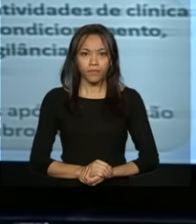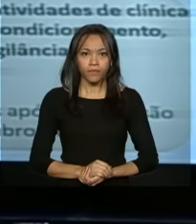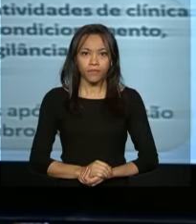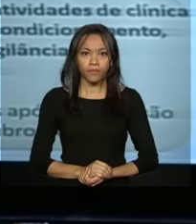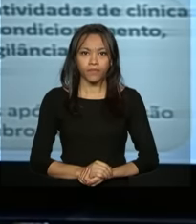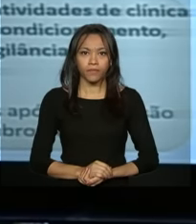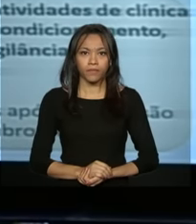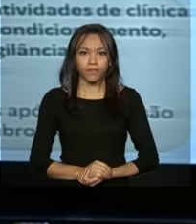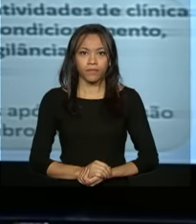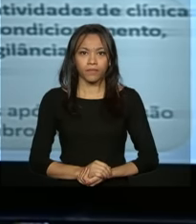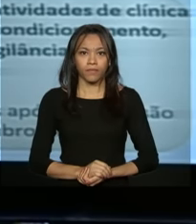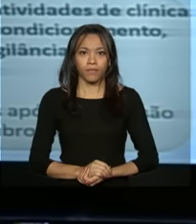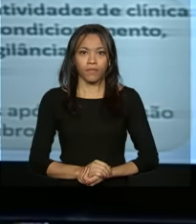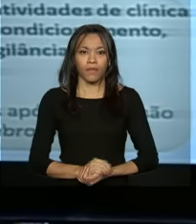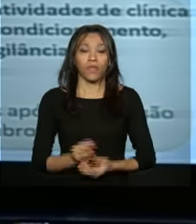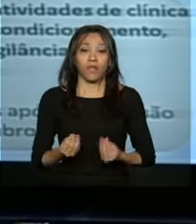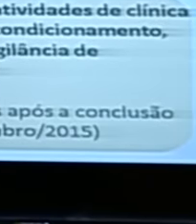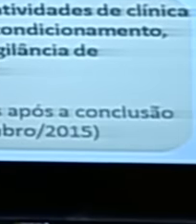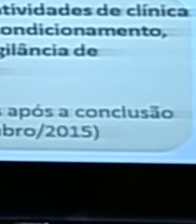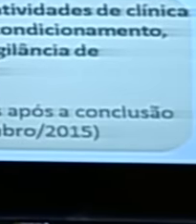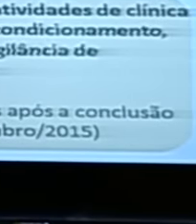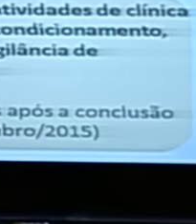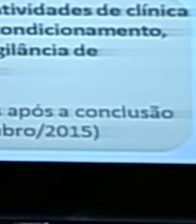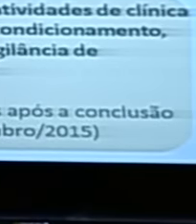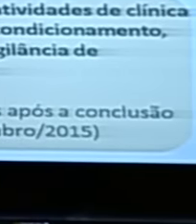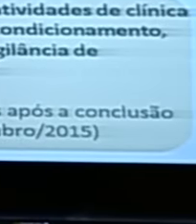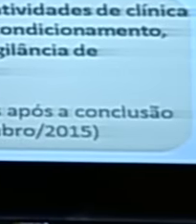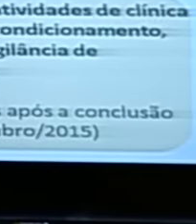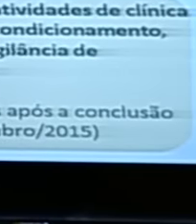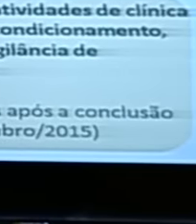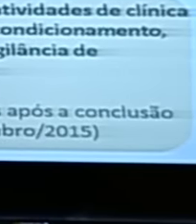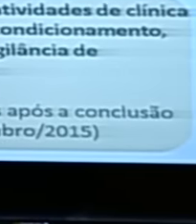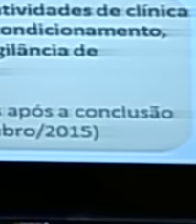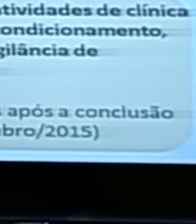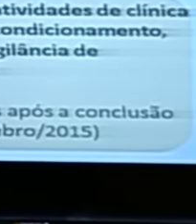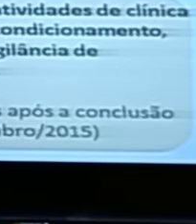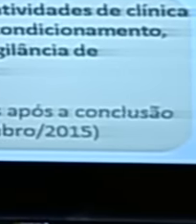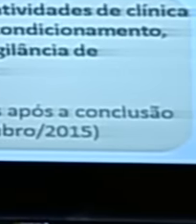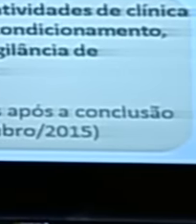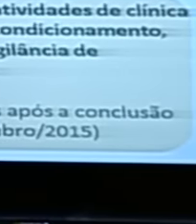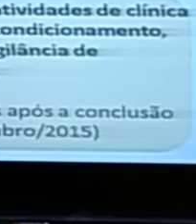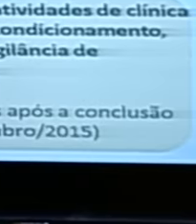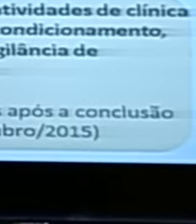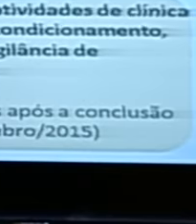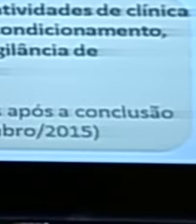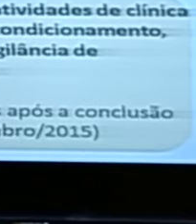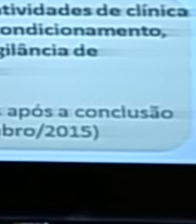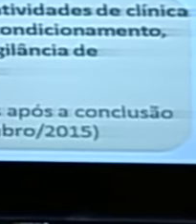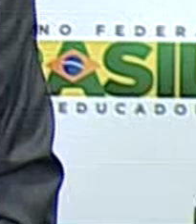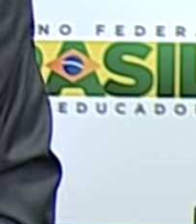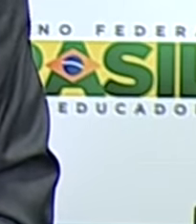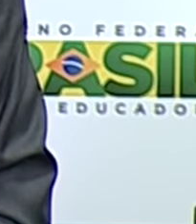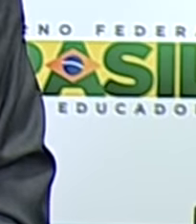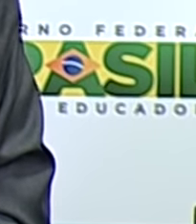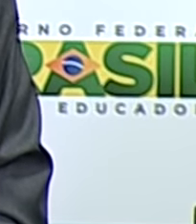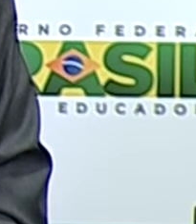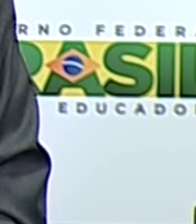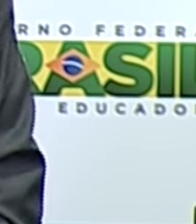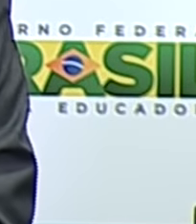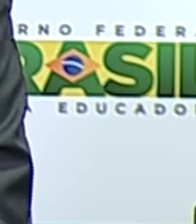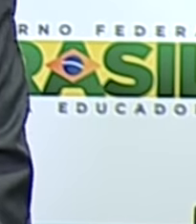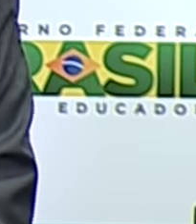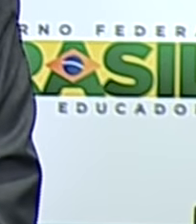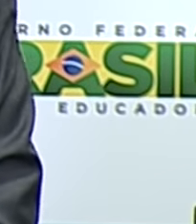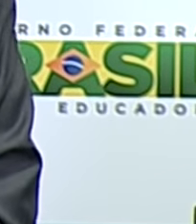entregar normas de uso as primeiras sete normas de uso priorizamos as áreas de Ortopedia e de Cardiologia em outubro deste